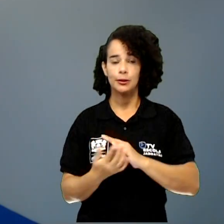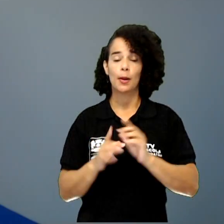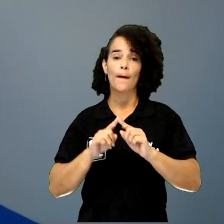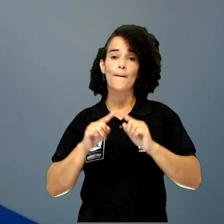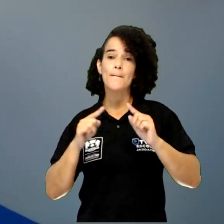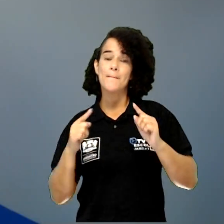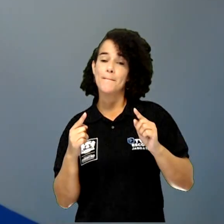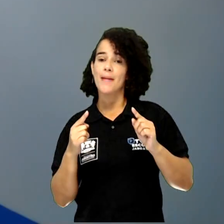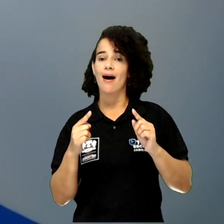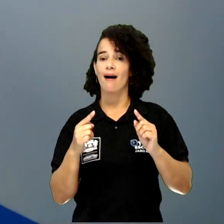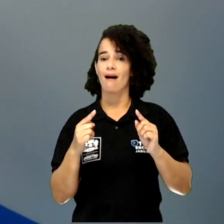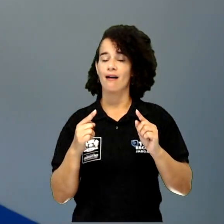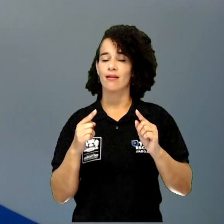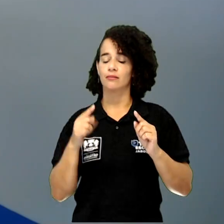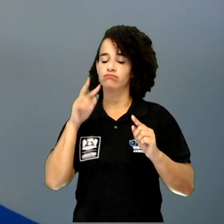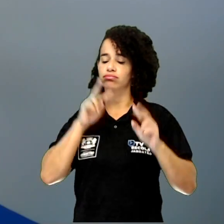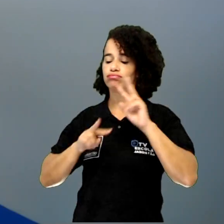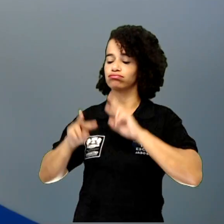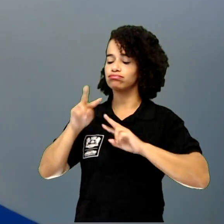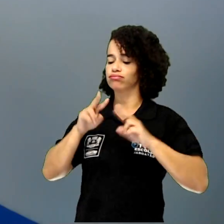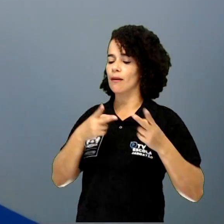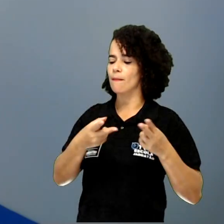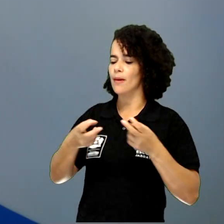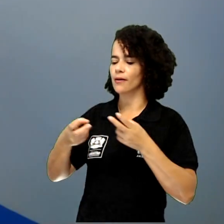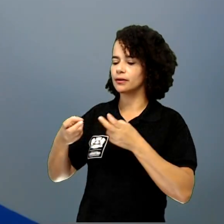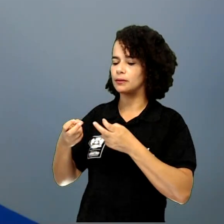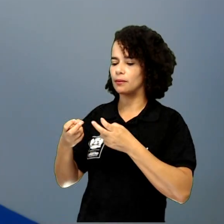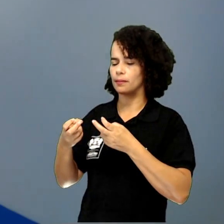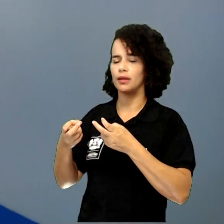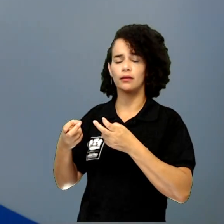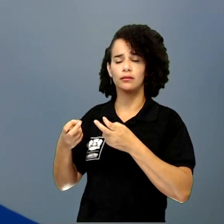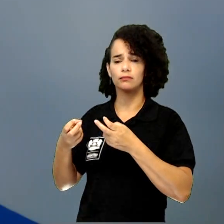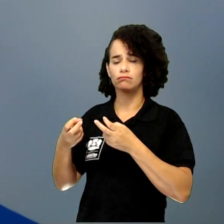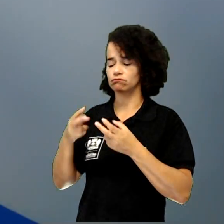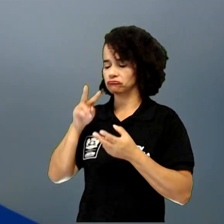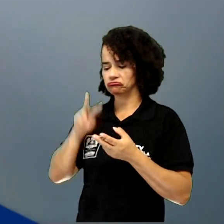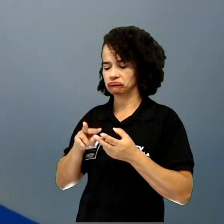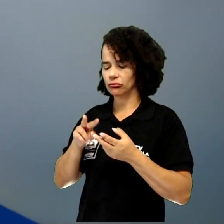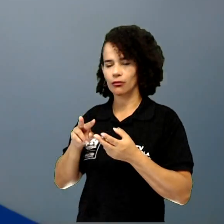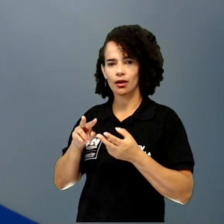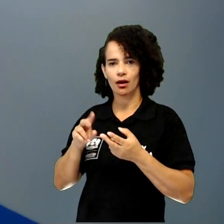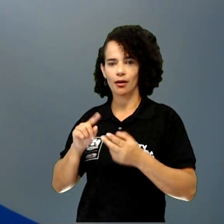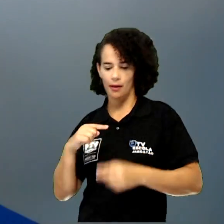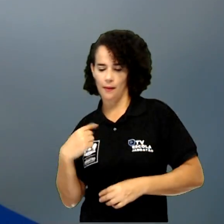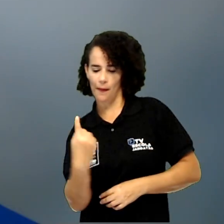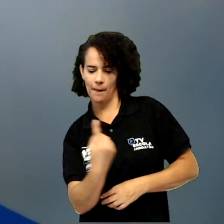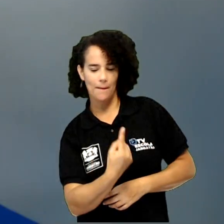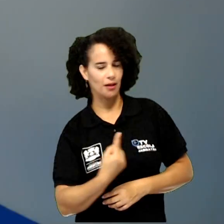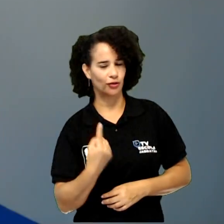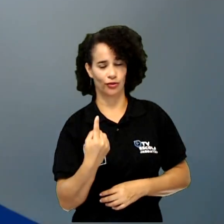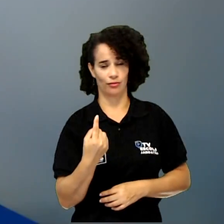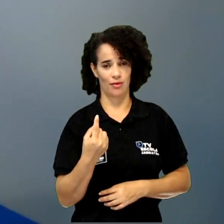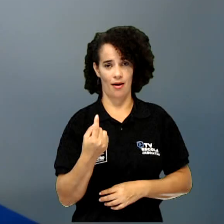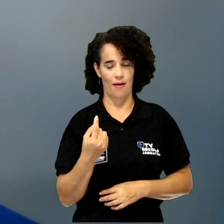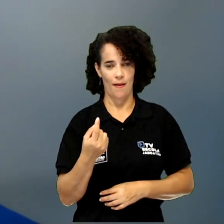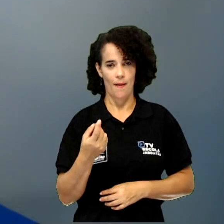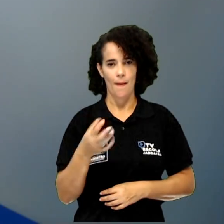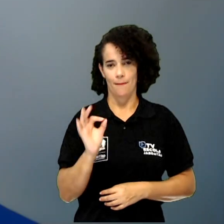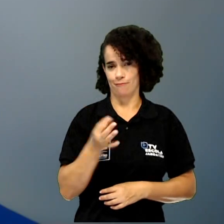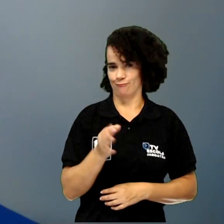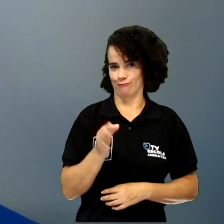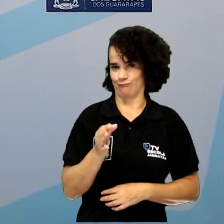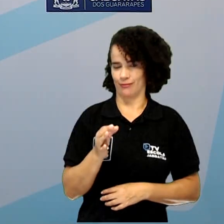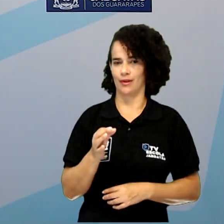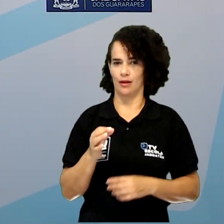mas olhando de maneira grossamente, a gente poderia chamar no formato esférico, mas não é uma esfera perfeita. Tem esse achatamento nos